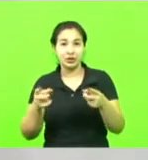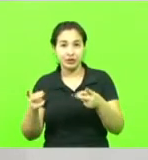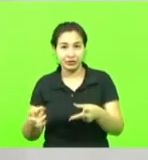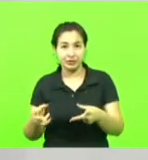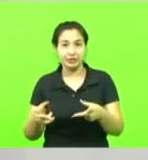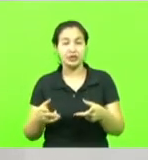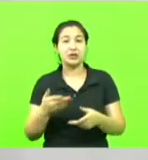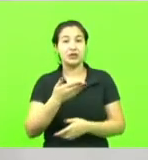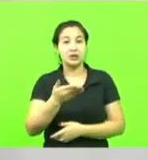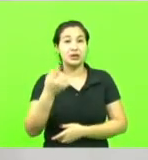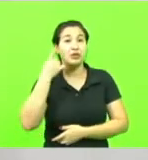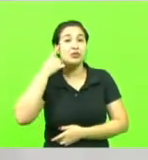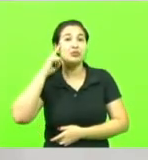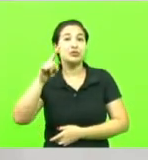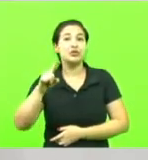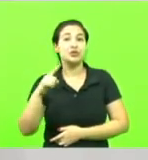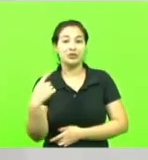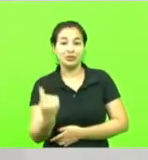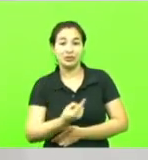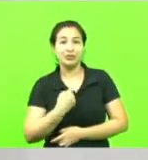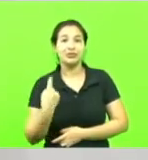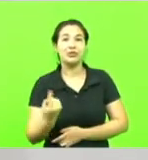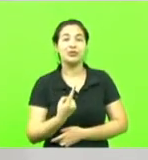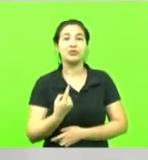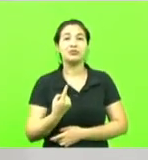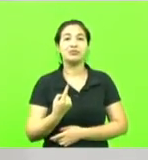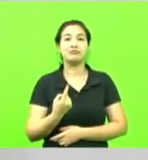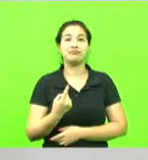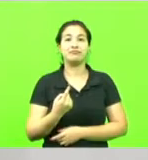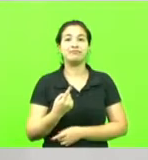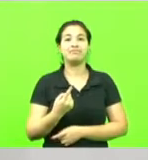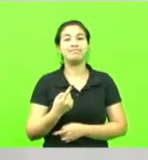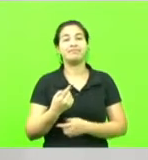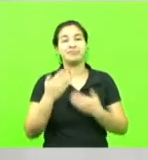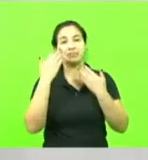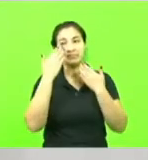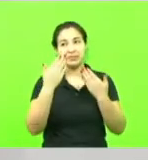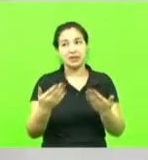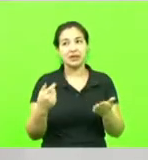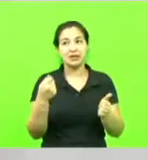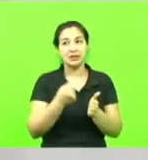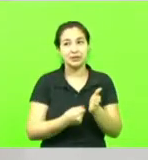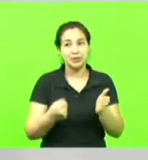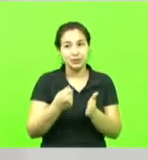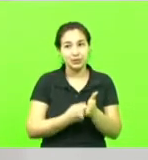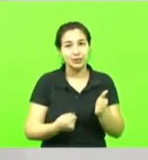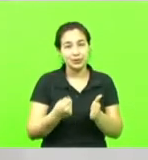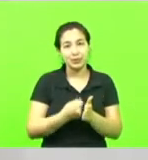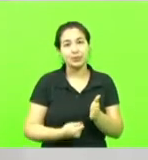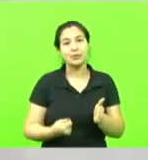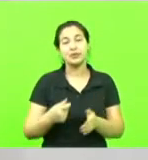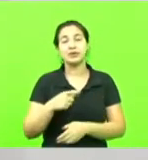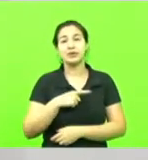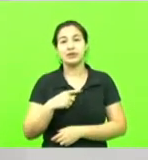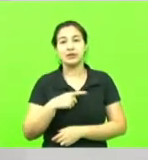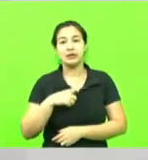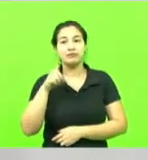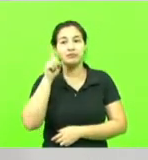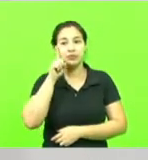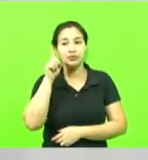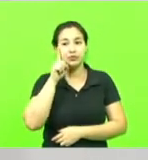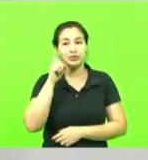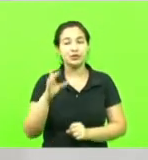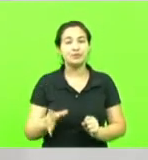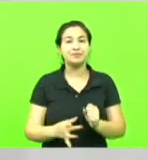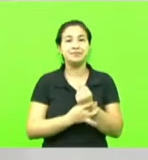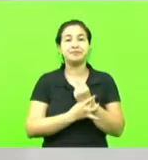seu dia, pelo nosso dia, e um grande muito obrigado pela luta constante, fundamental e diária, que garante a